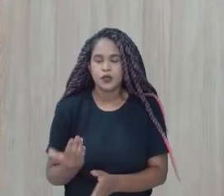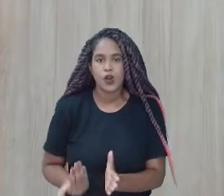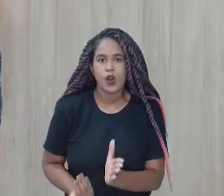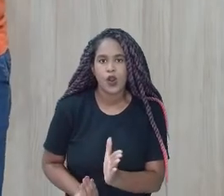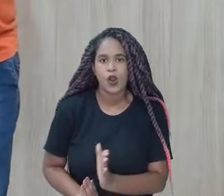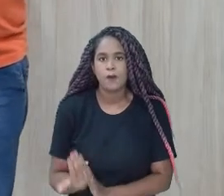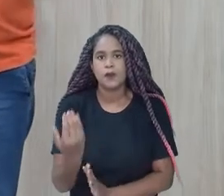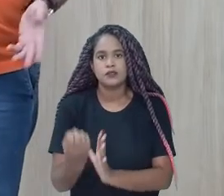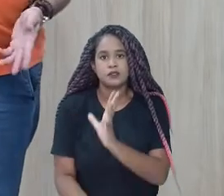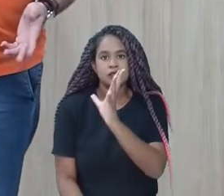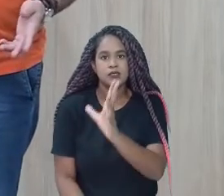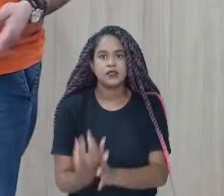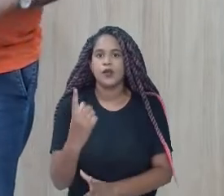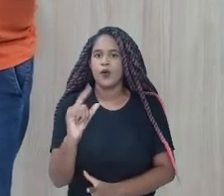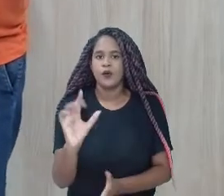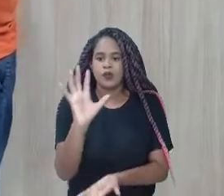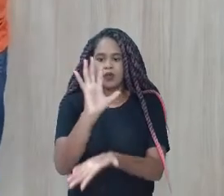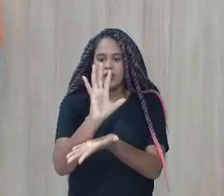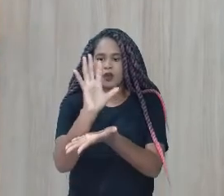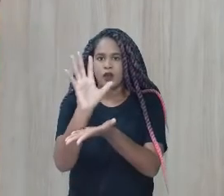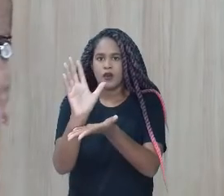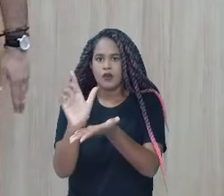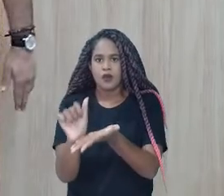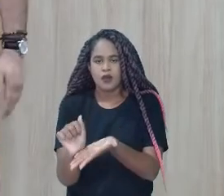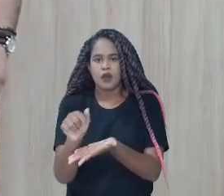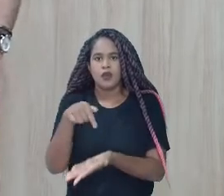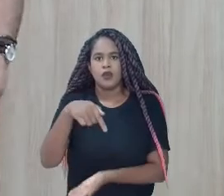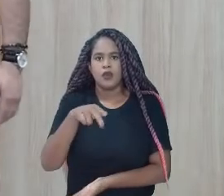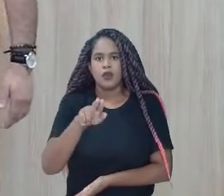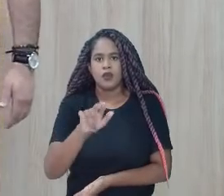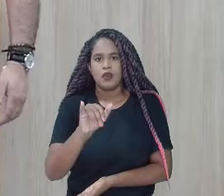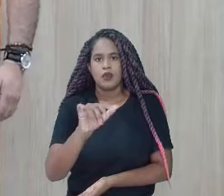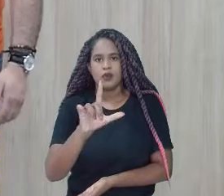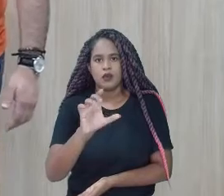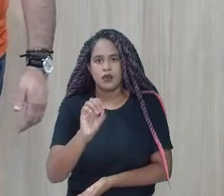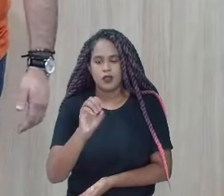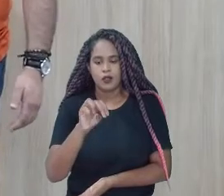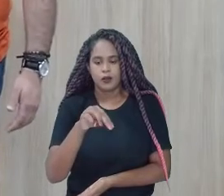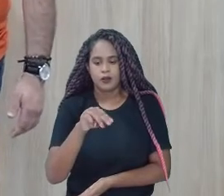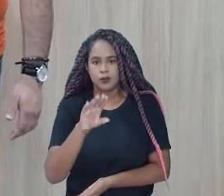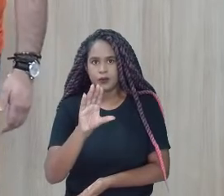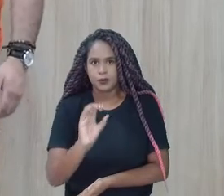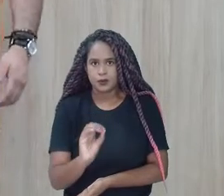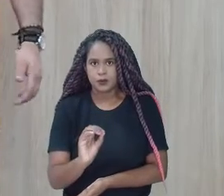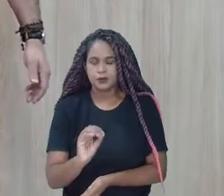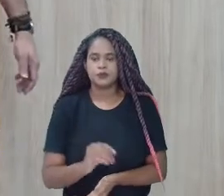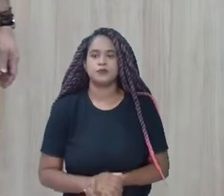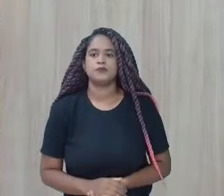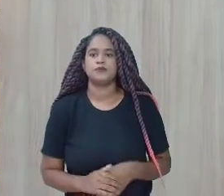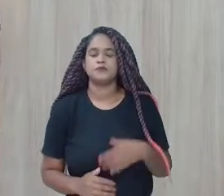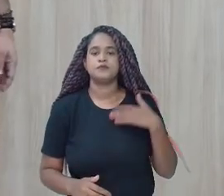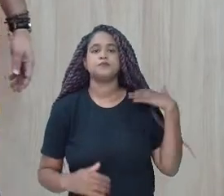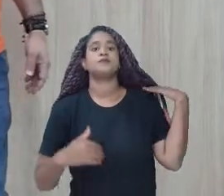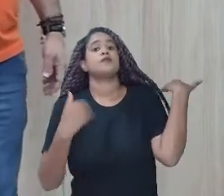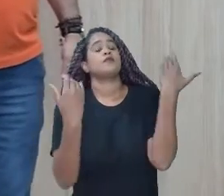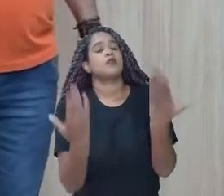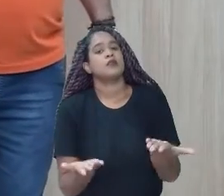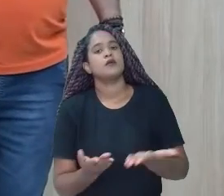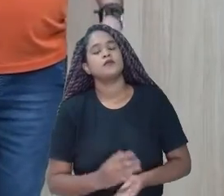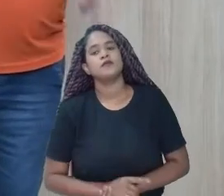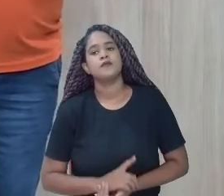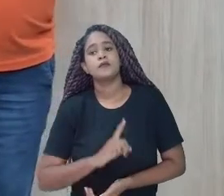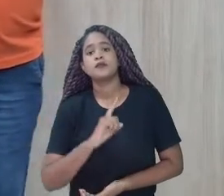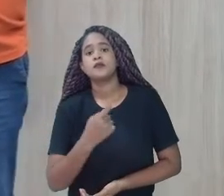por exemplo, alguns quilombos, né, naquela região. Ok? Então vejam, o que é que a gente pode